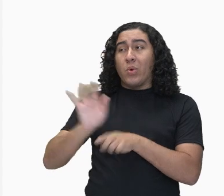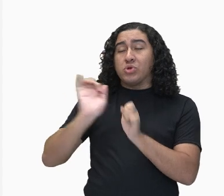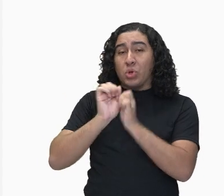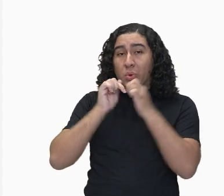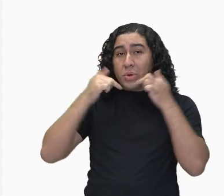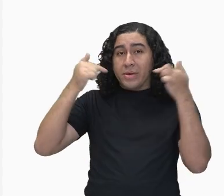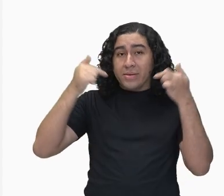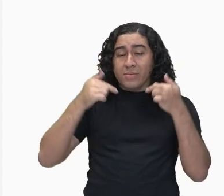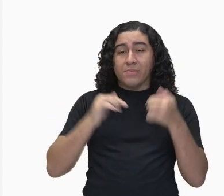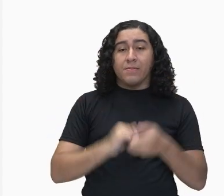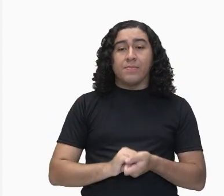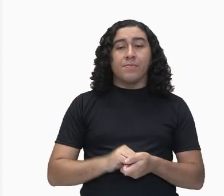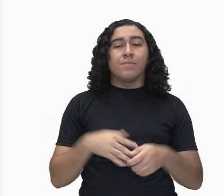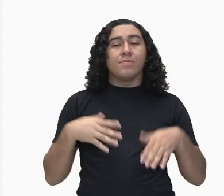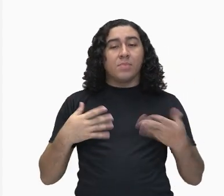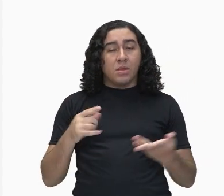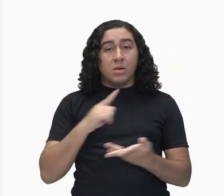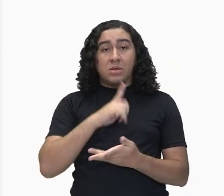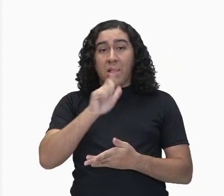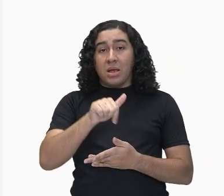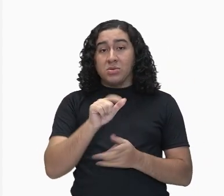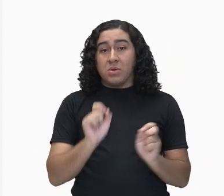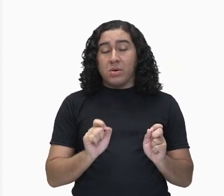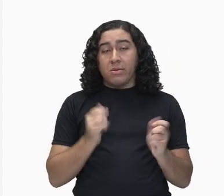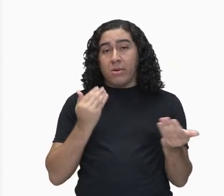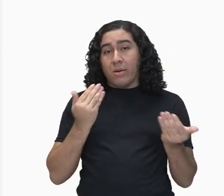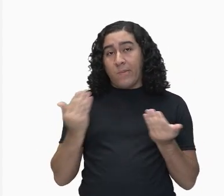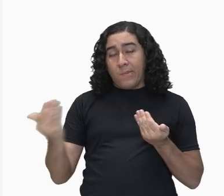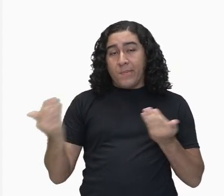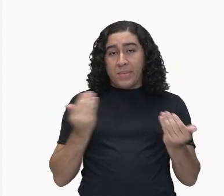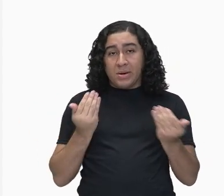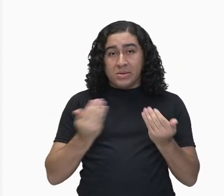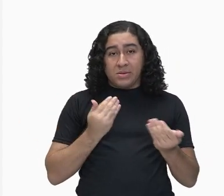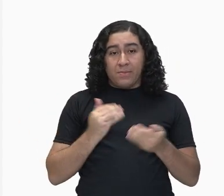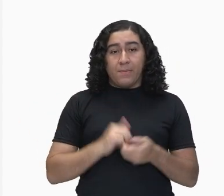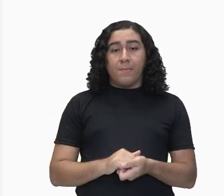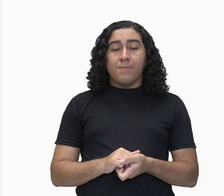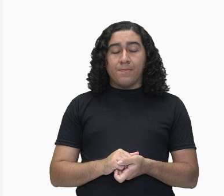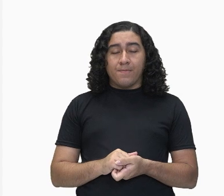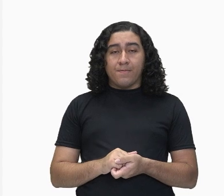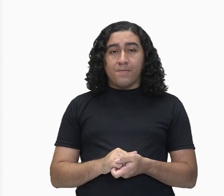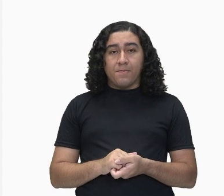faz, né, essa comparação de forma